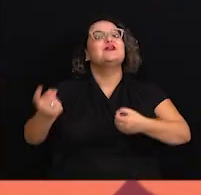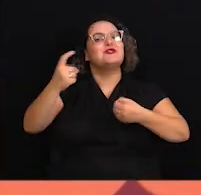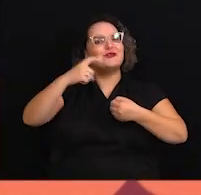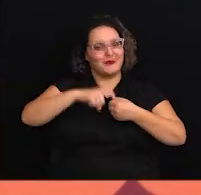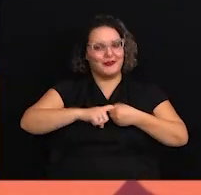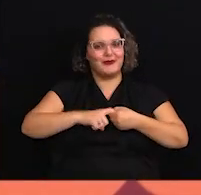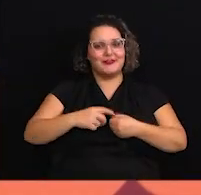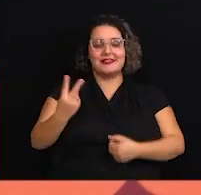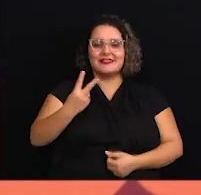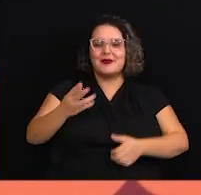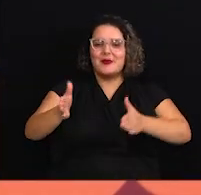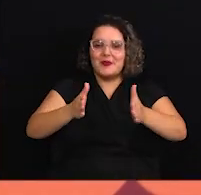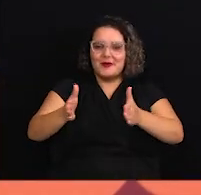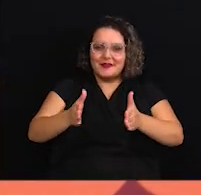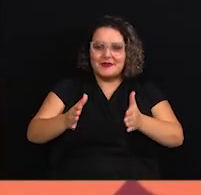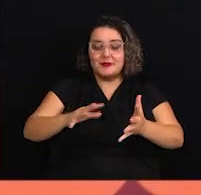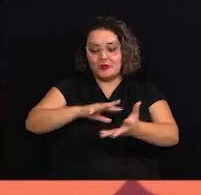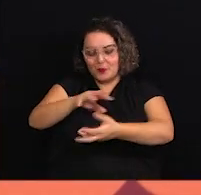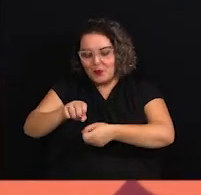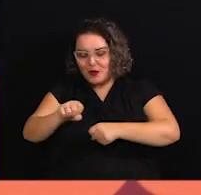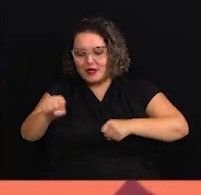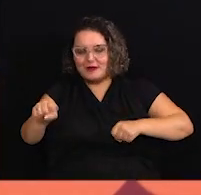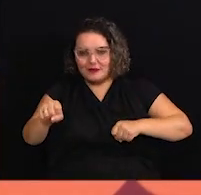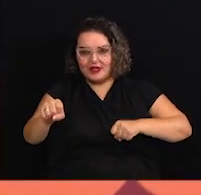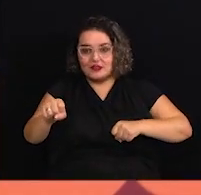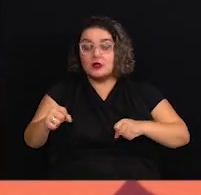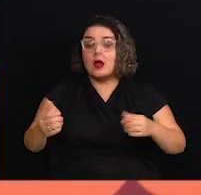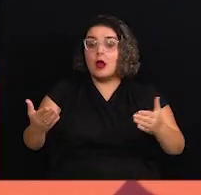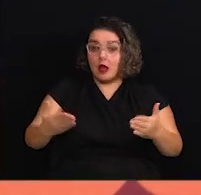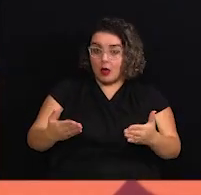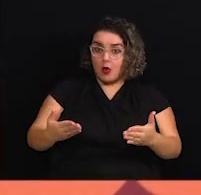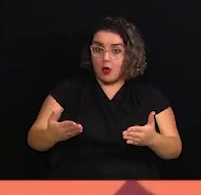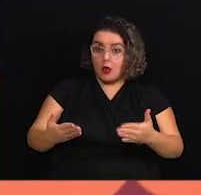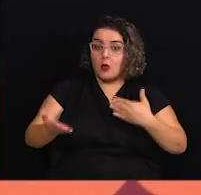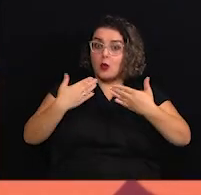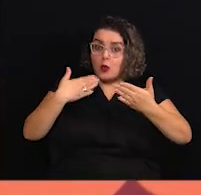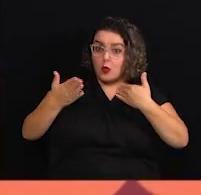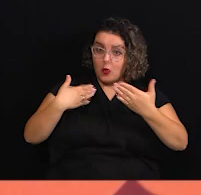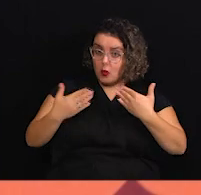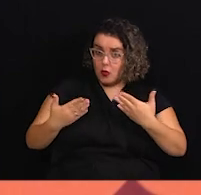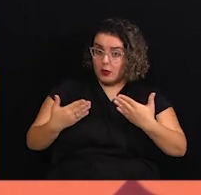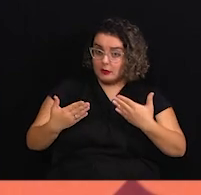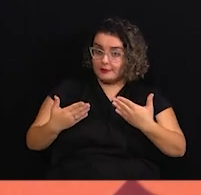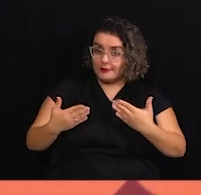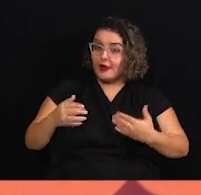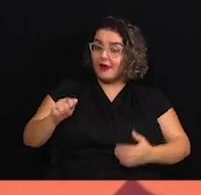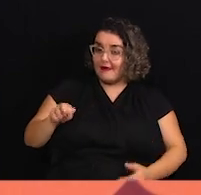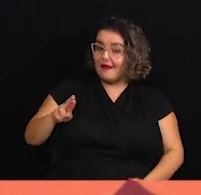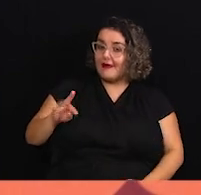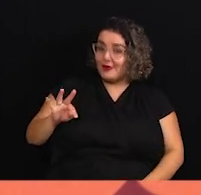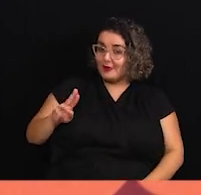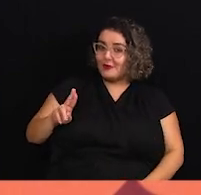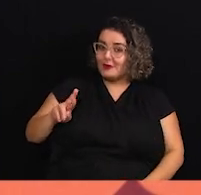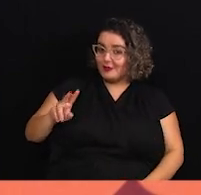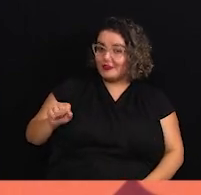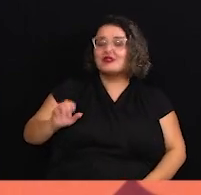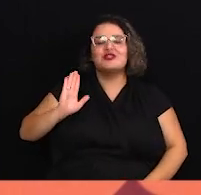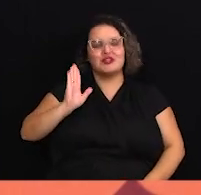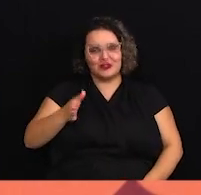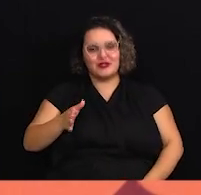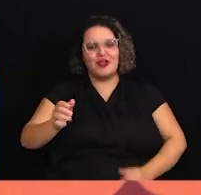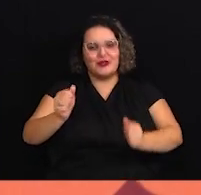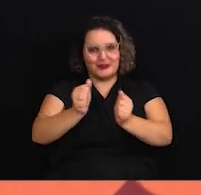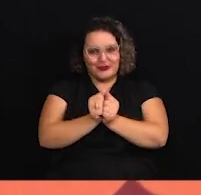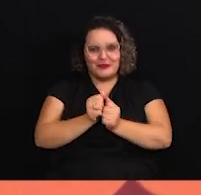Estamos de volta, segundo bloco do Universo Épico, e agora o nosso bate-papo é com o Arthur, ele que já está conectado